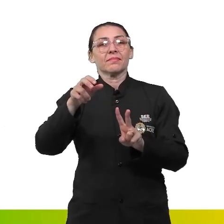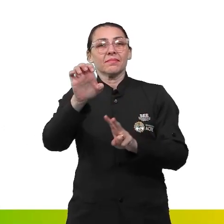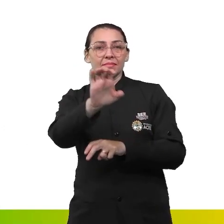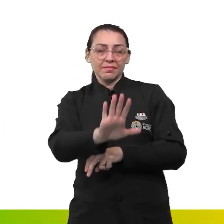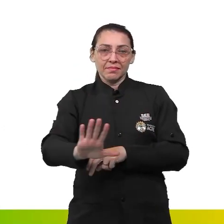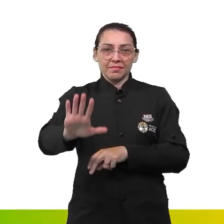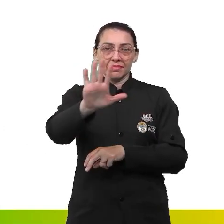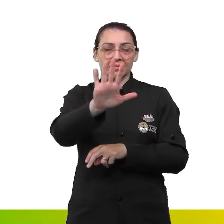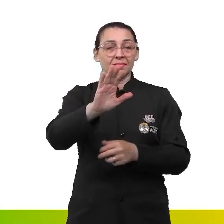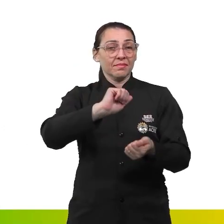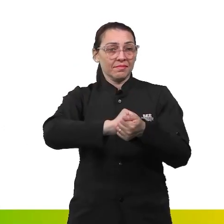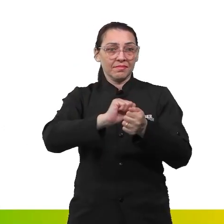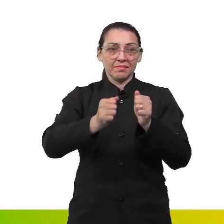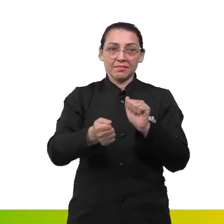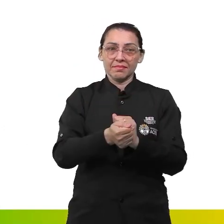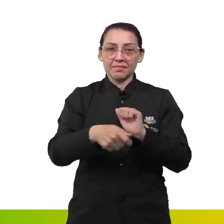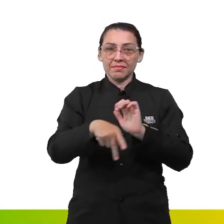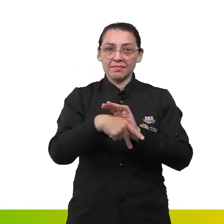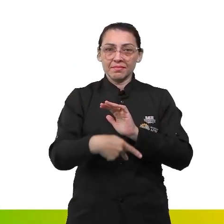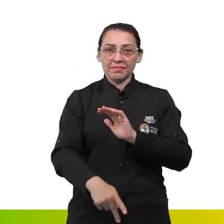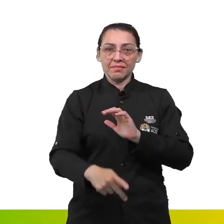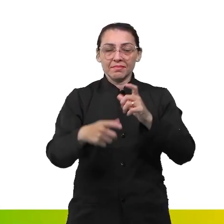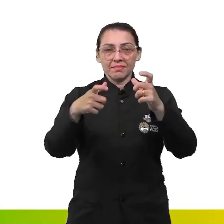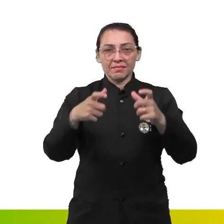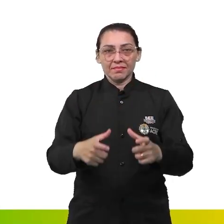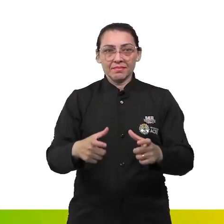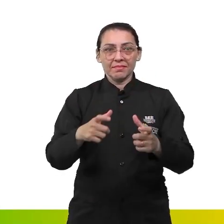europeias com adaptações locais.